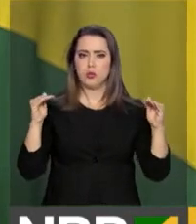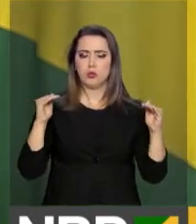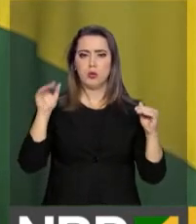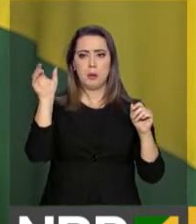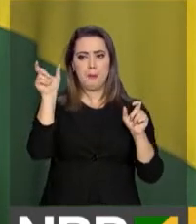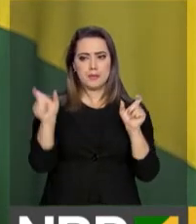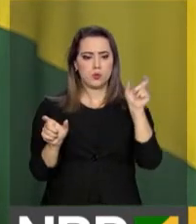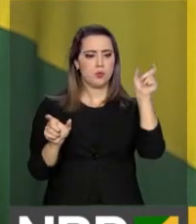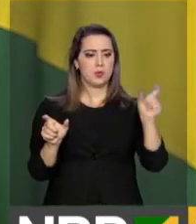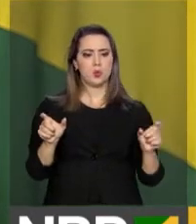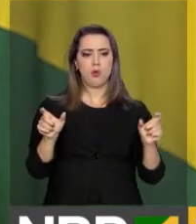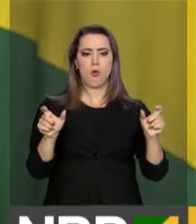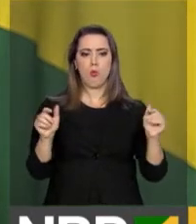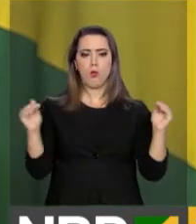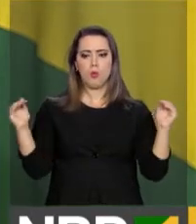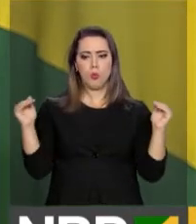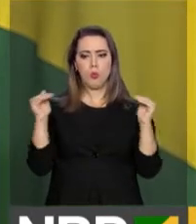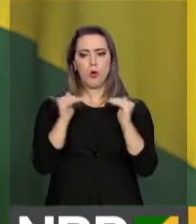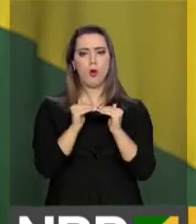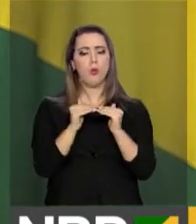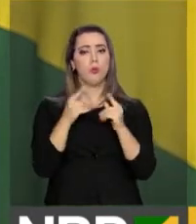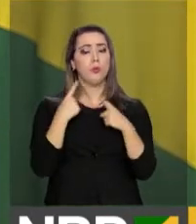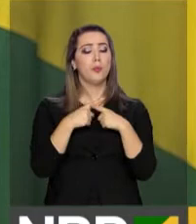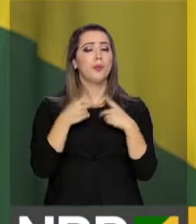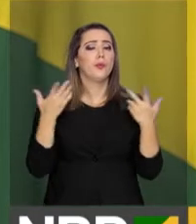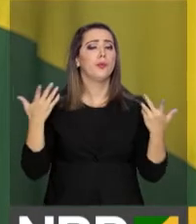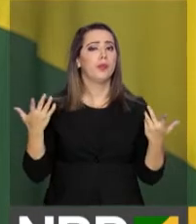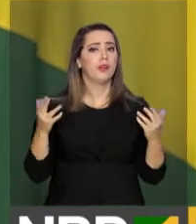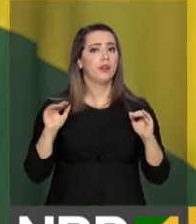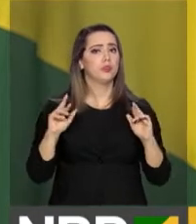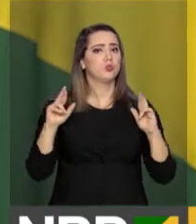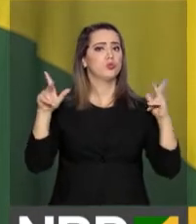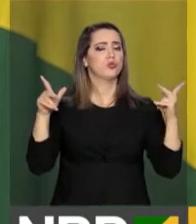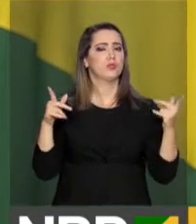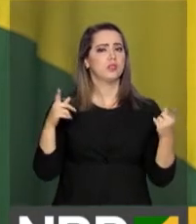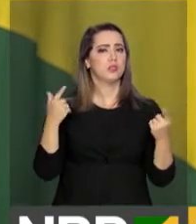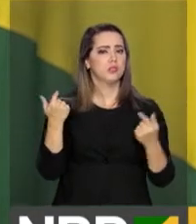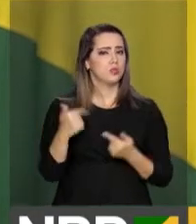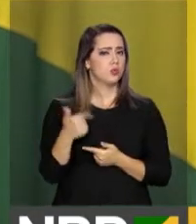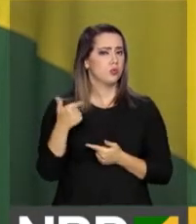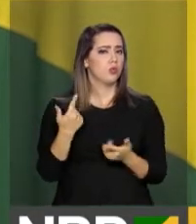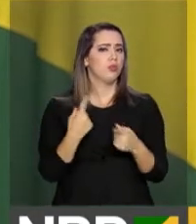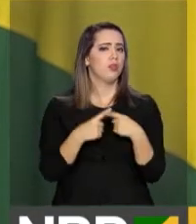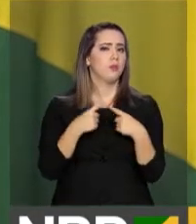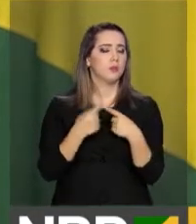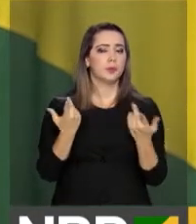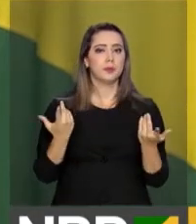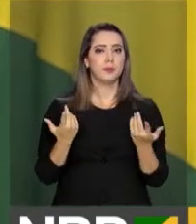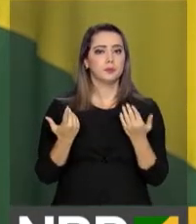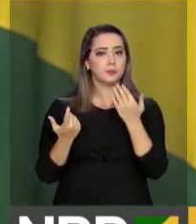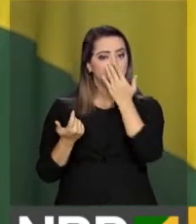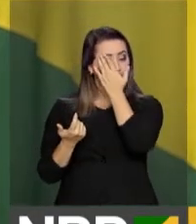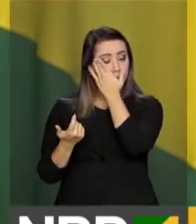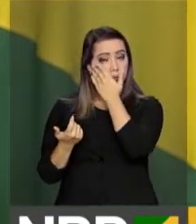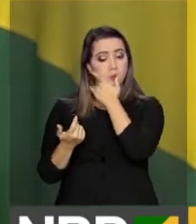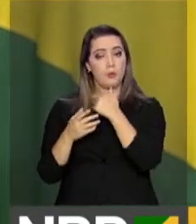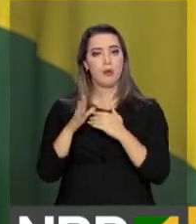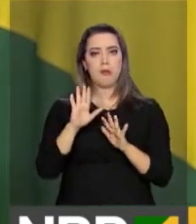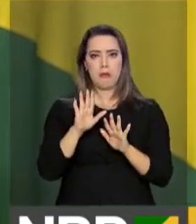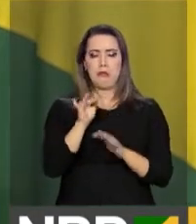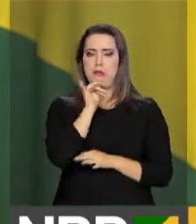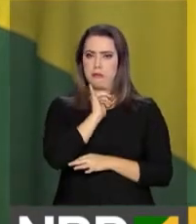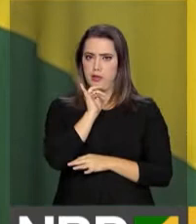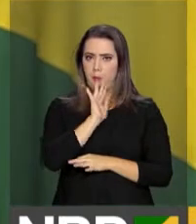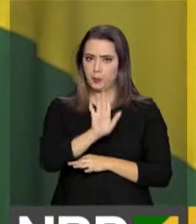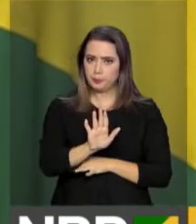vez a equiparação se houver uma razão lógica para uma determinada discriminação então vou dar um exemplo